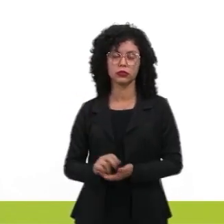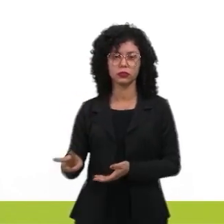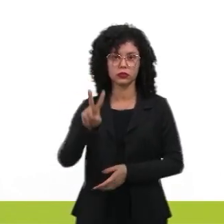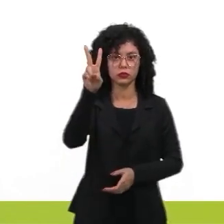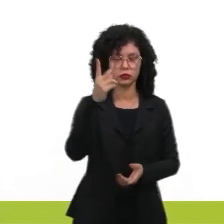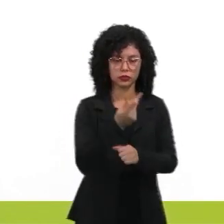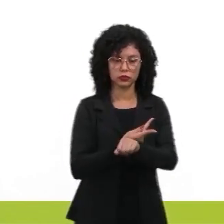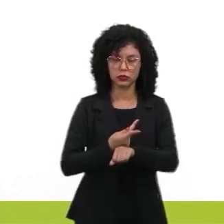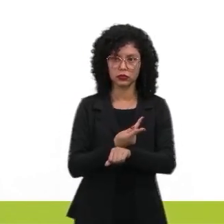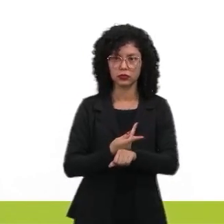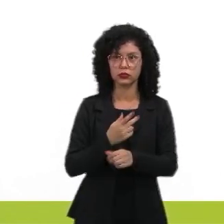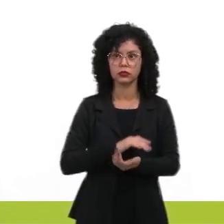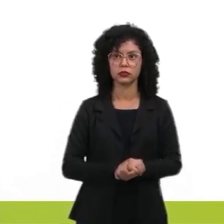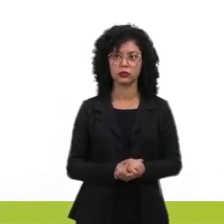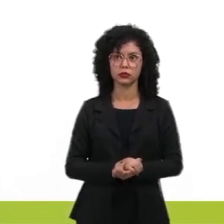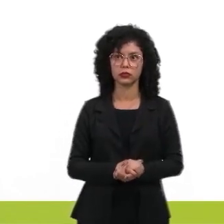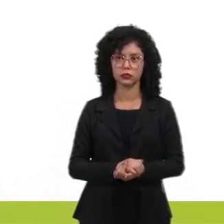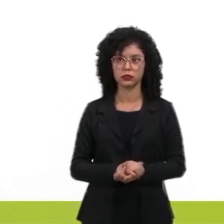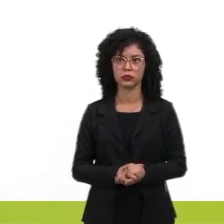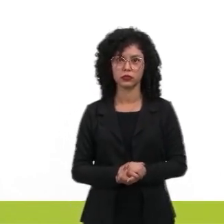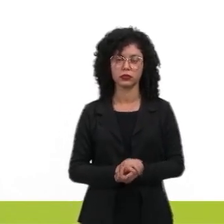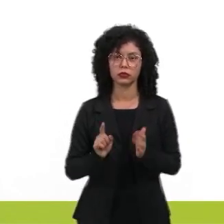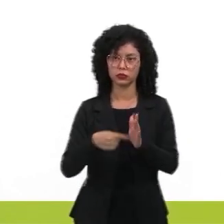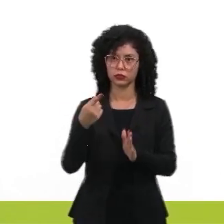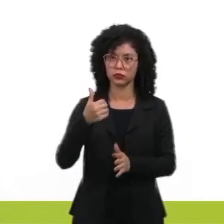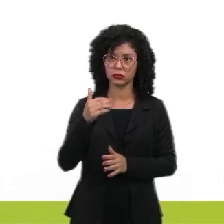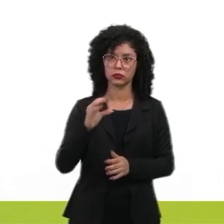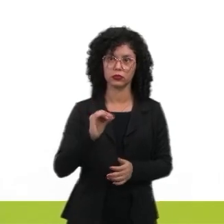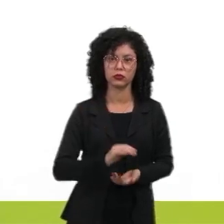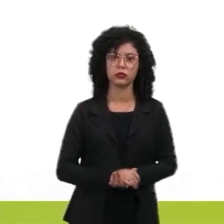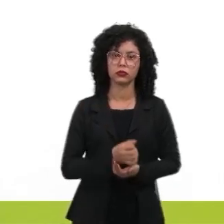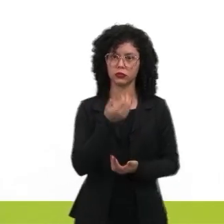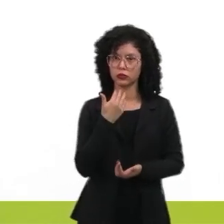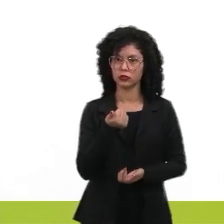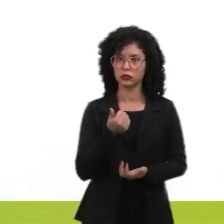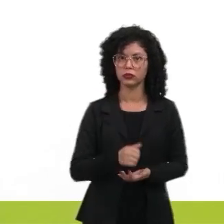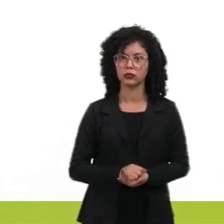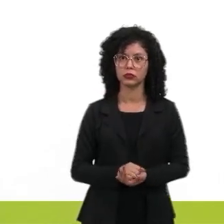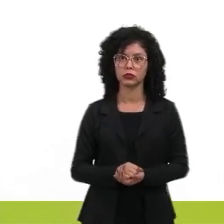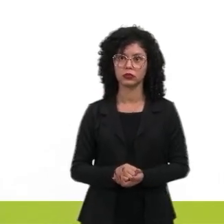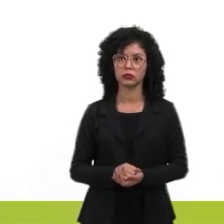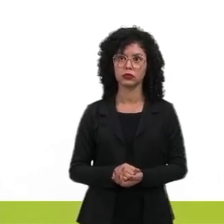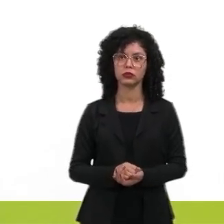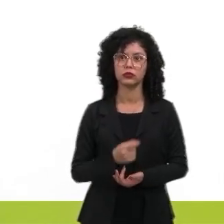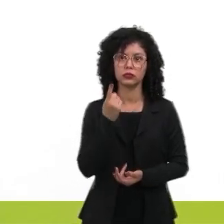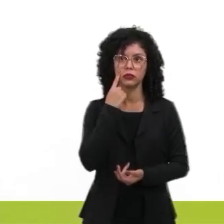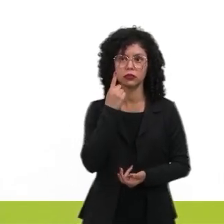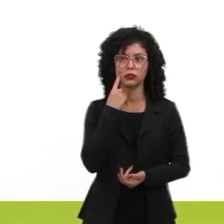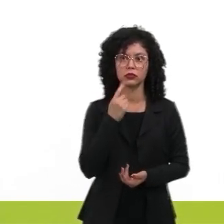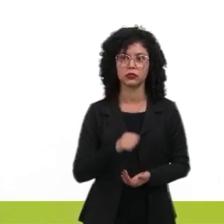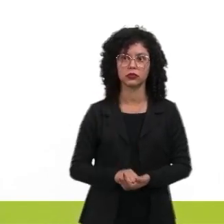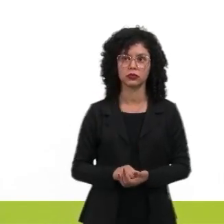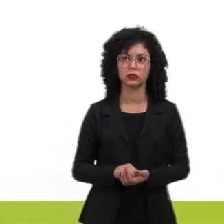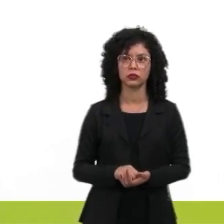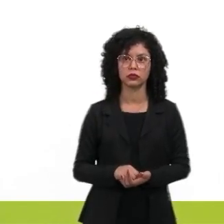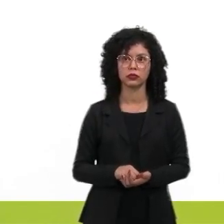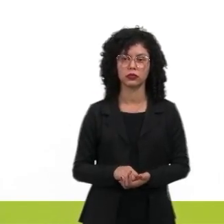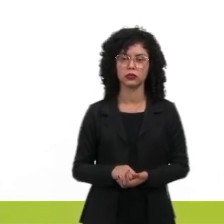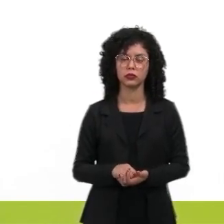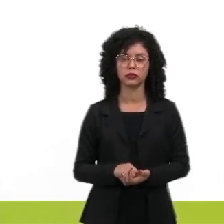procurado, vai igualar a 10, que é o primeiro cálculo, tá? Tudo bem? Agora eu vou olhar para a minha grandeza aqui,